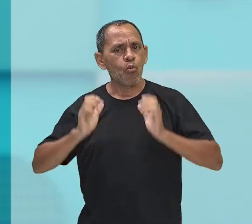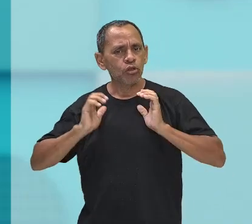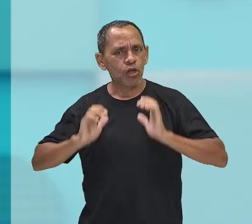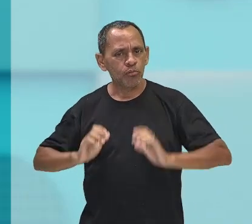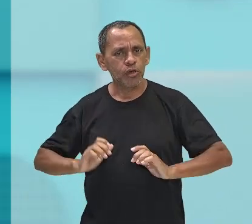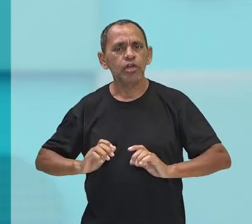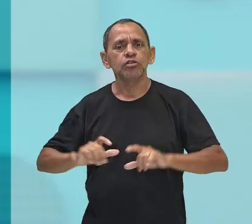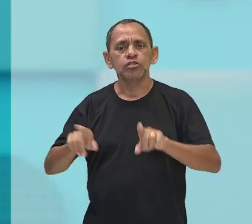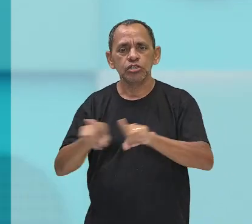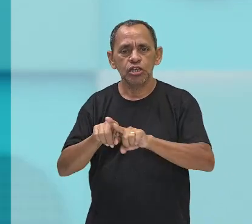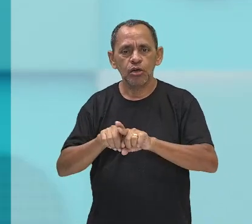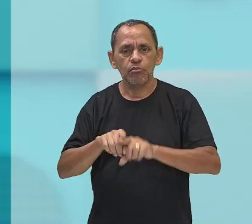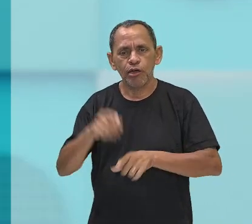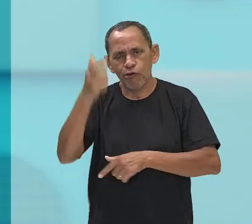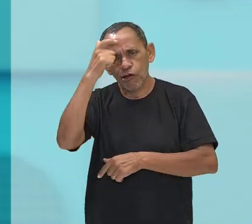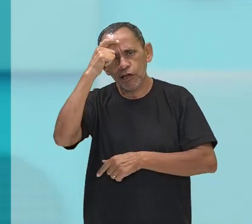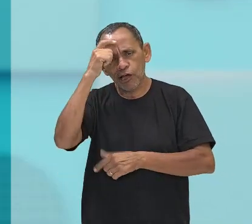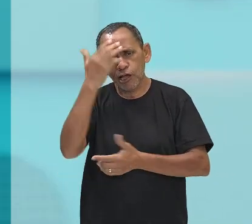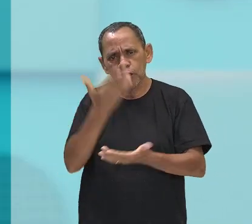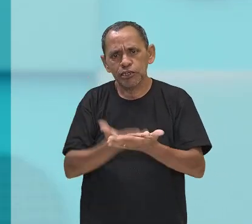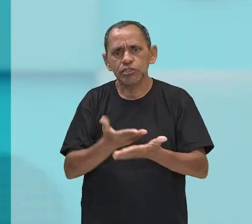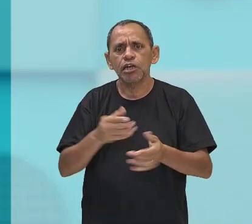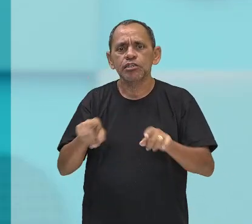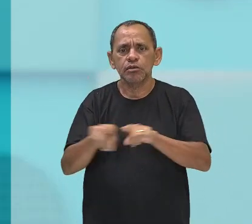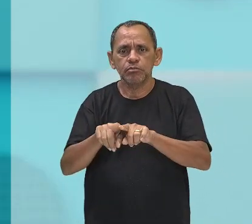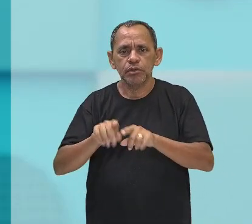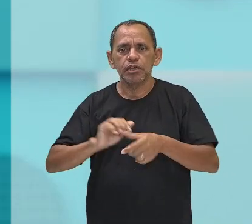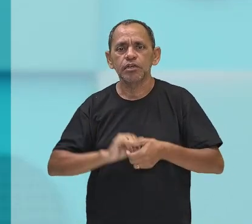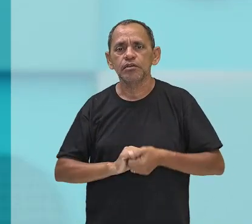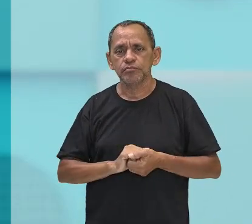nessa opinião que você vai emitir. Então,